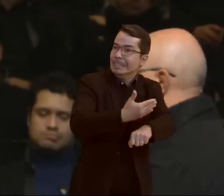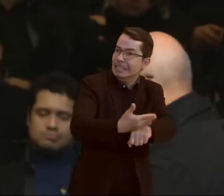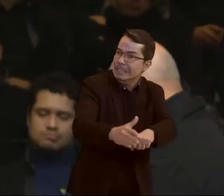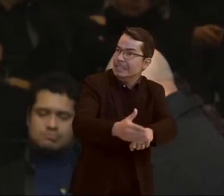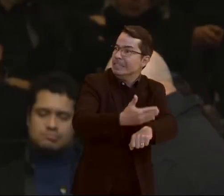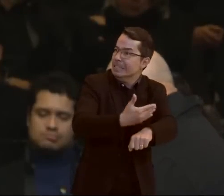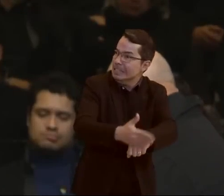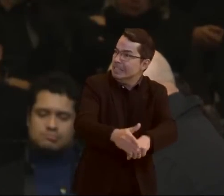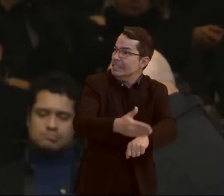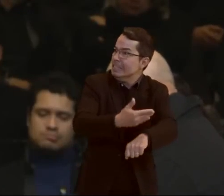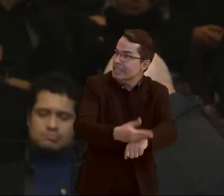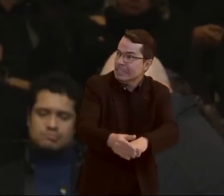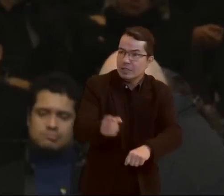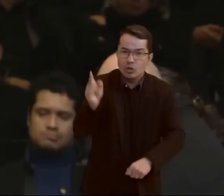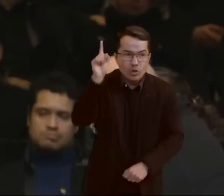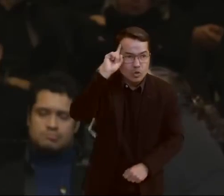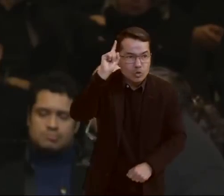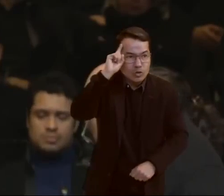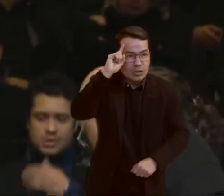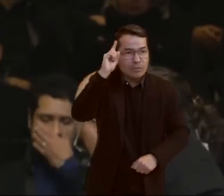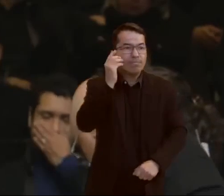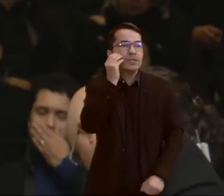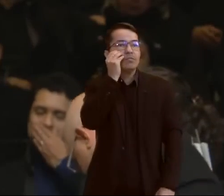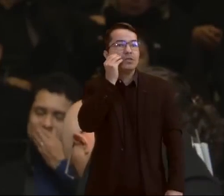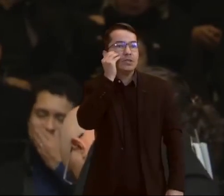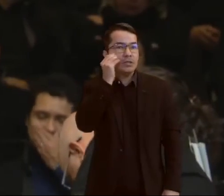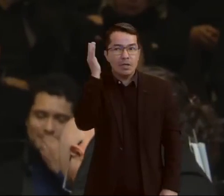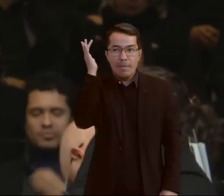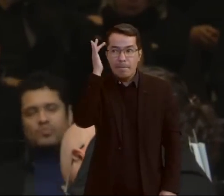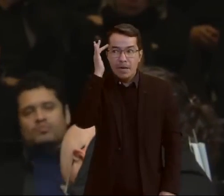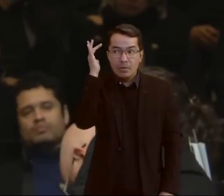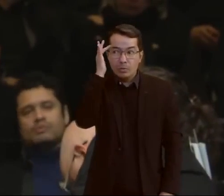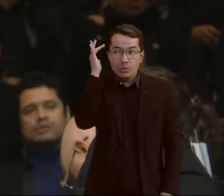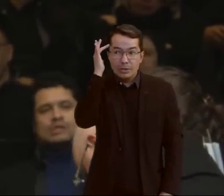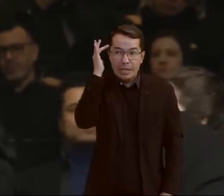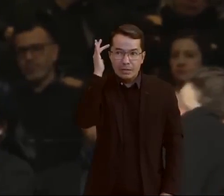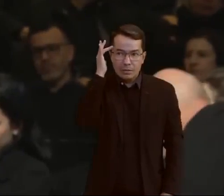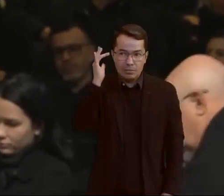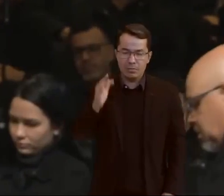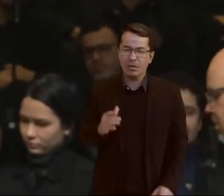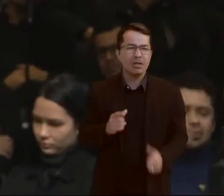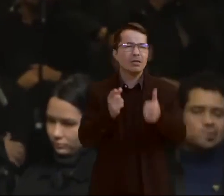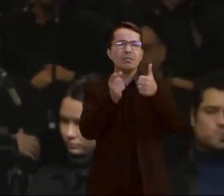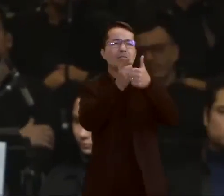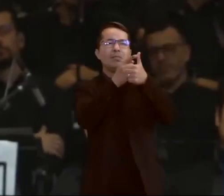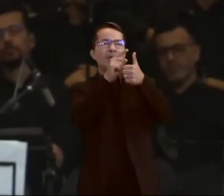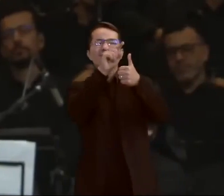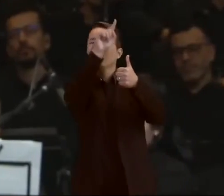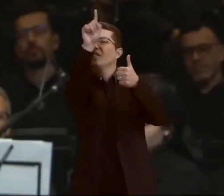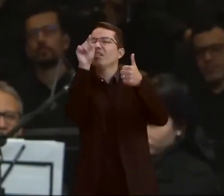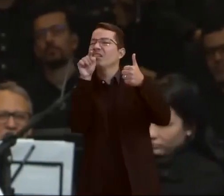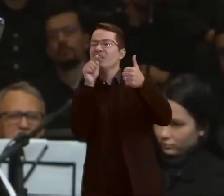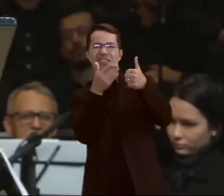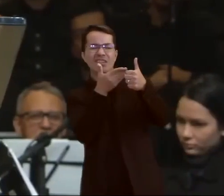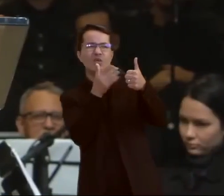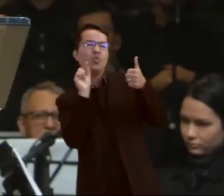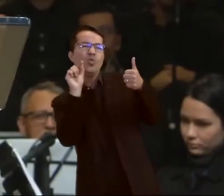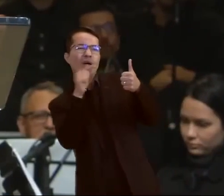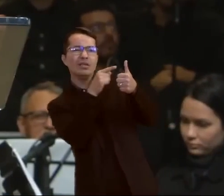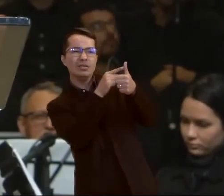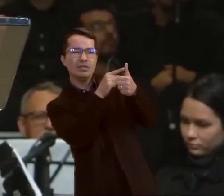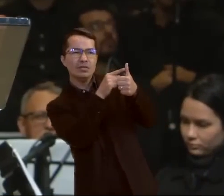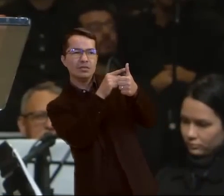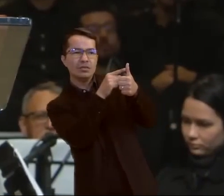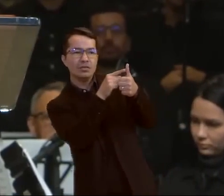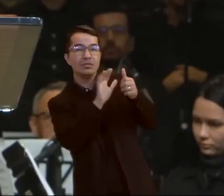poder viver maturidade. E a gente vai continuar estudando isso depois, tá? Então qual é a primeira que está aqui?